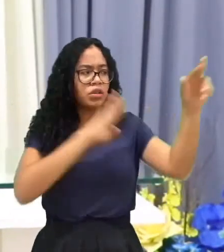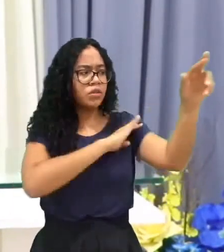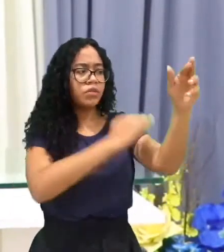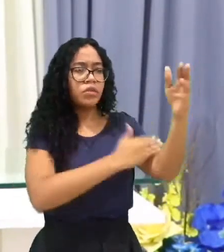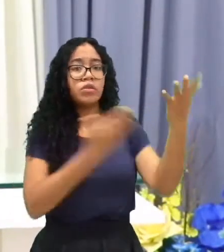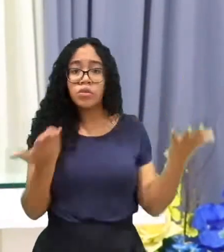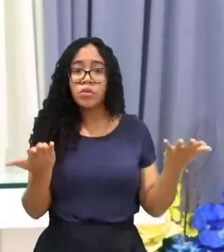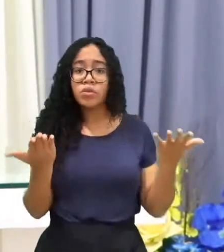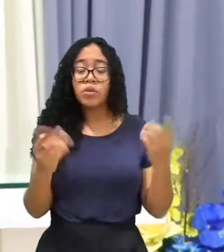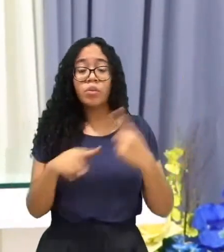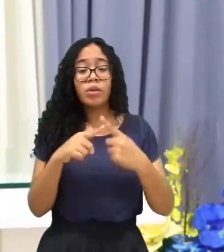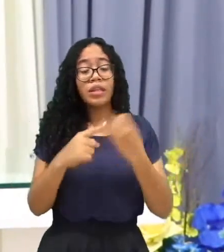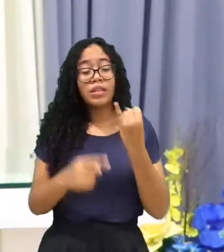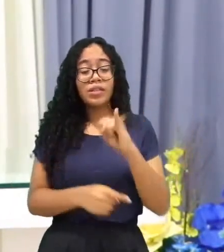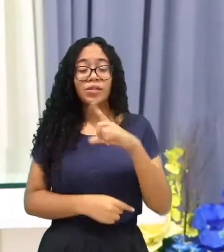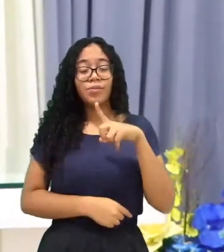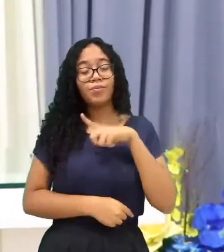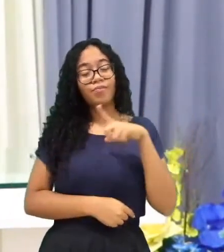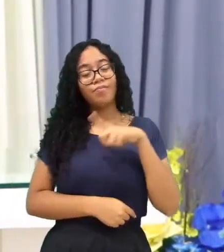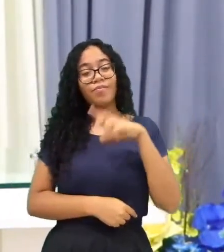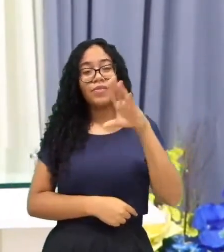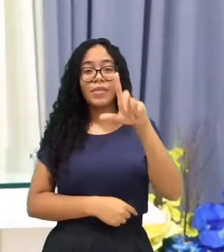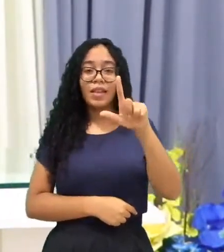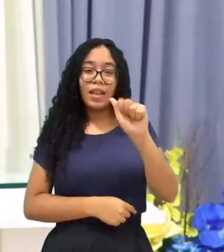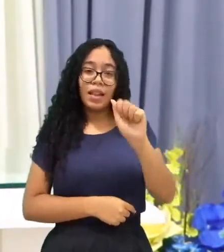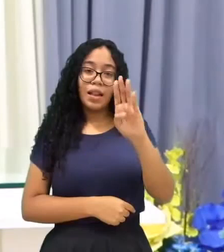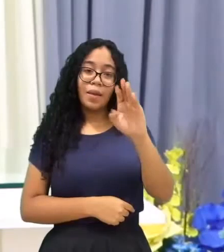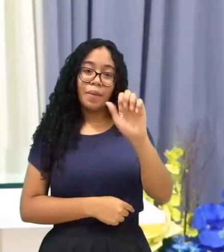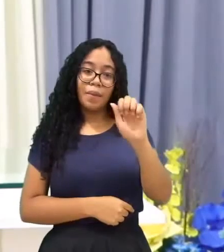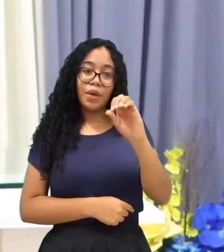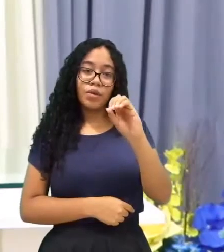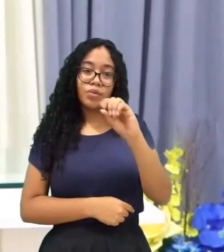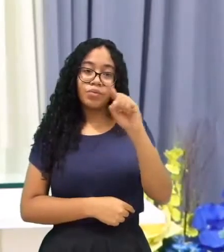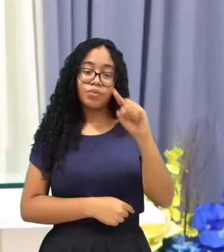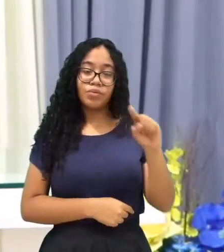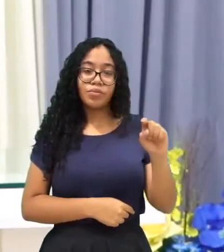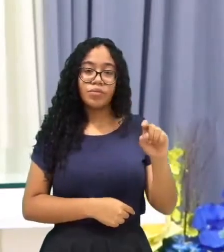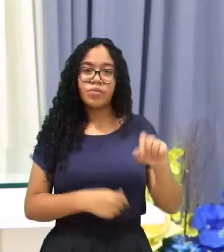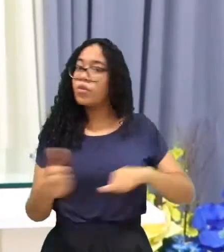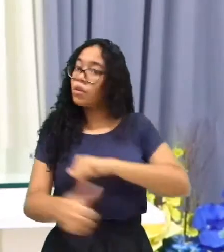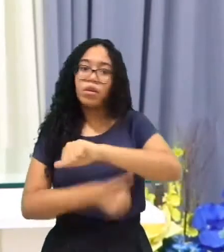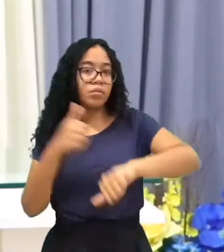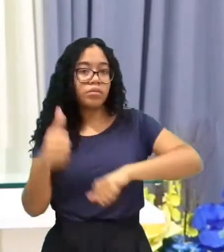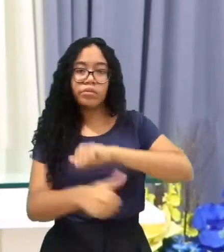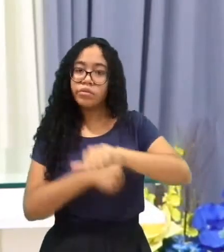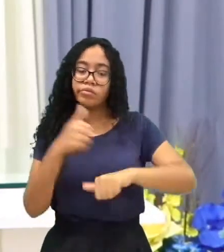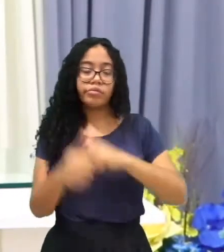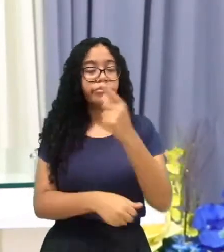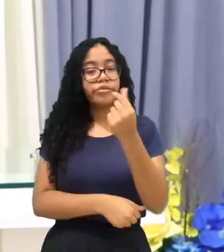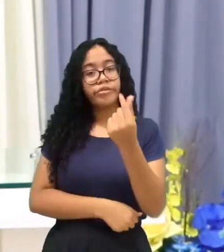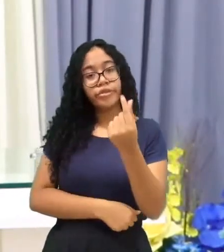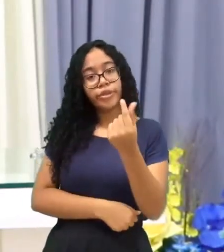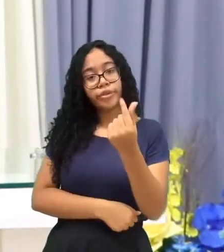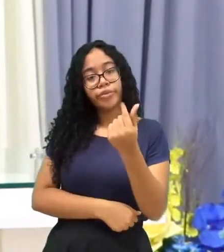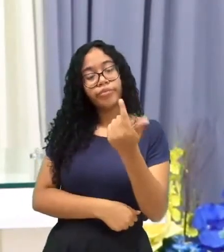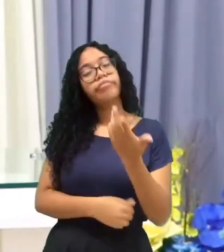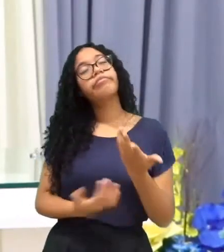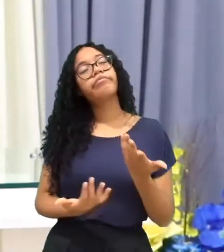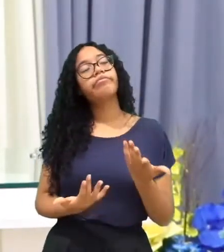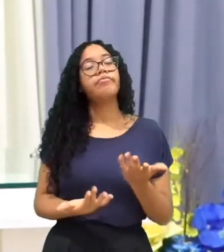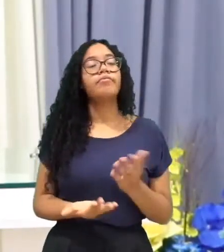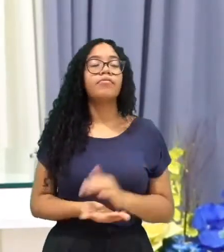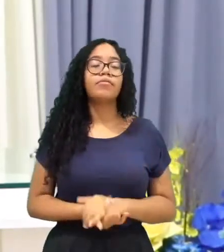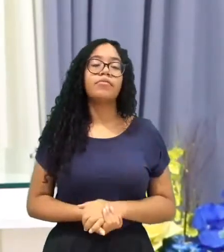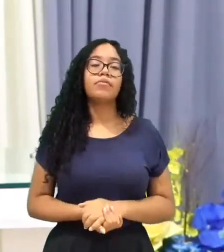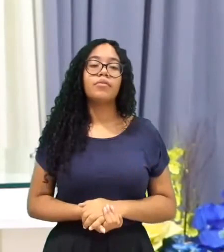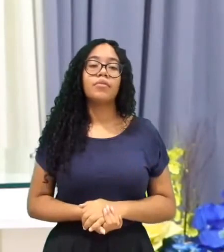se houvesse, o Labão não ia mudar o salário dele, porque ele iria se dar muito bem, já